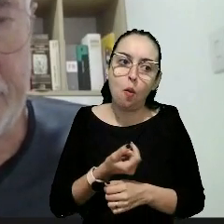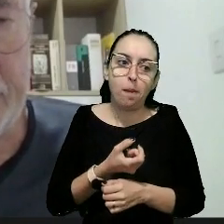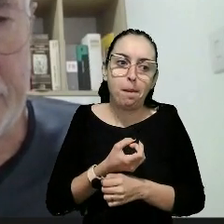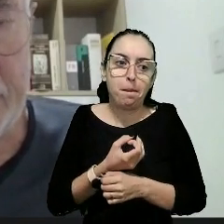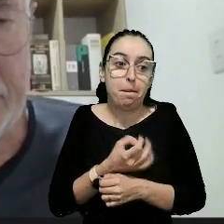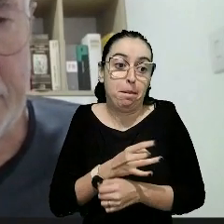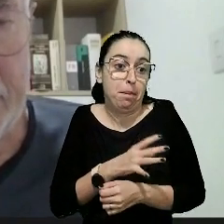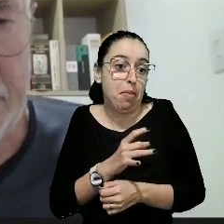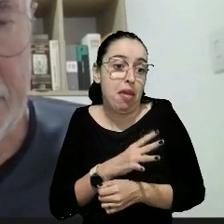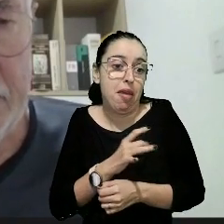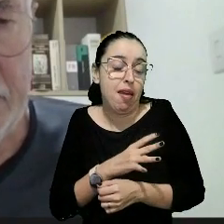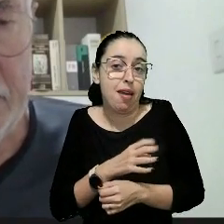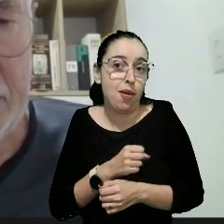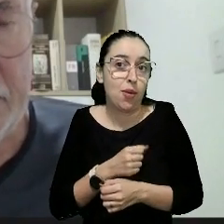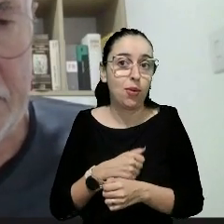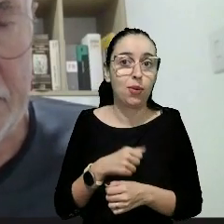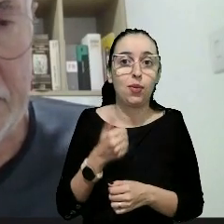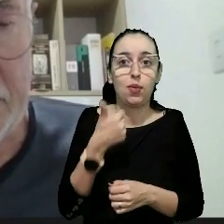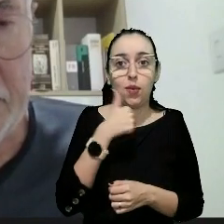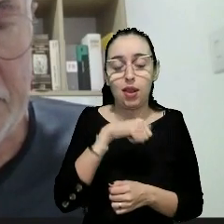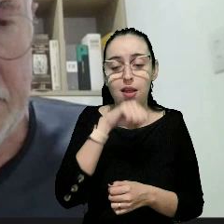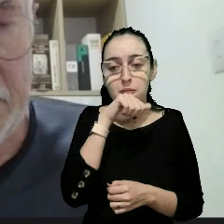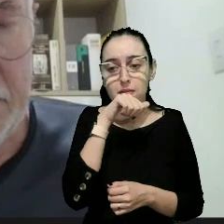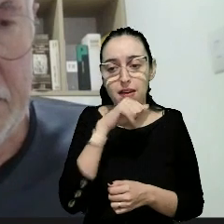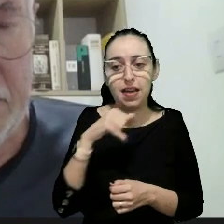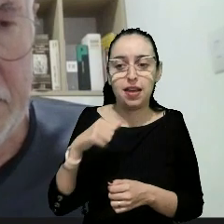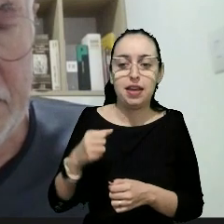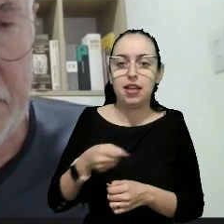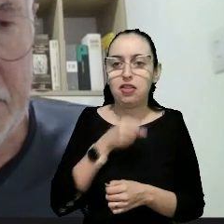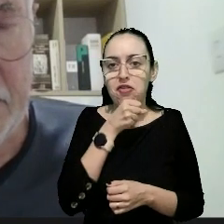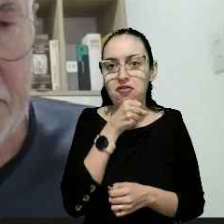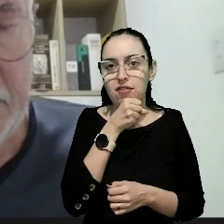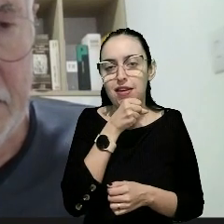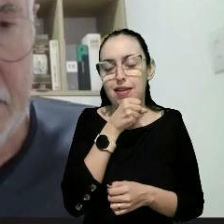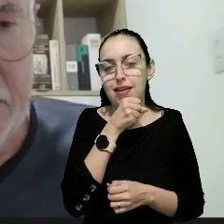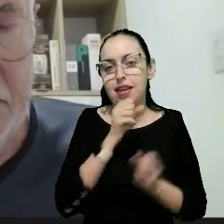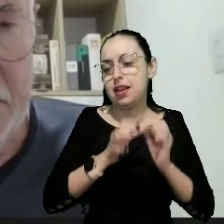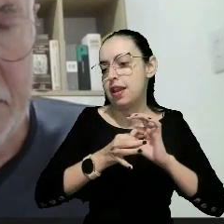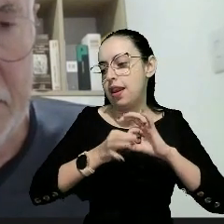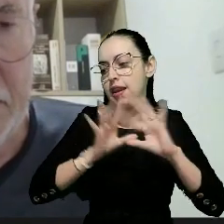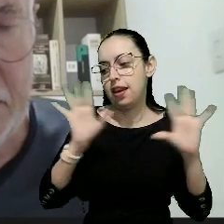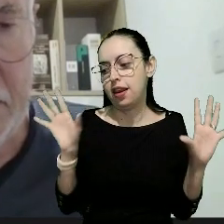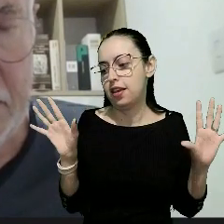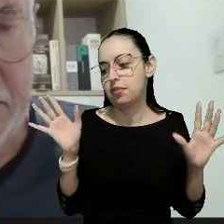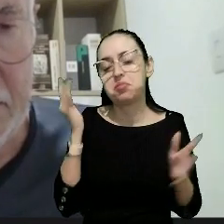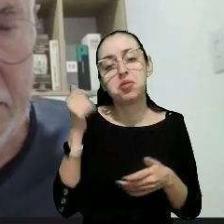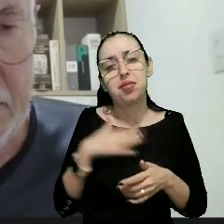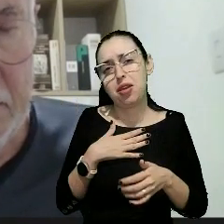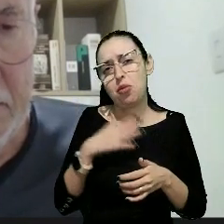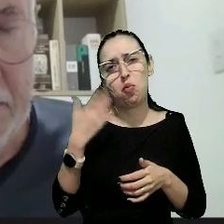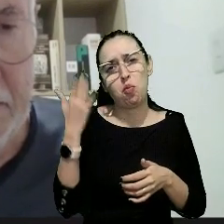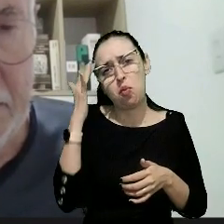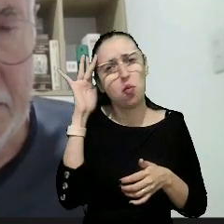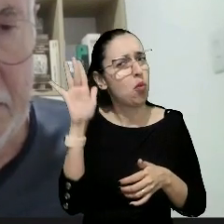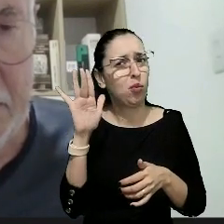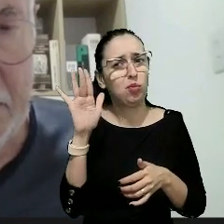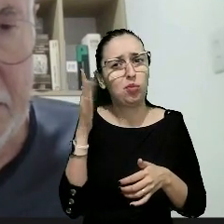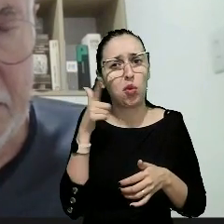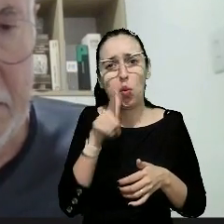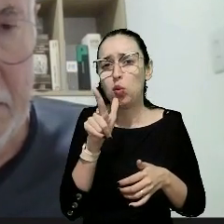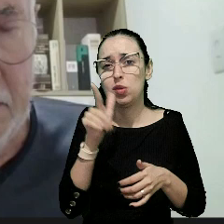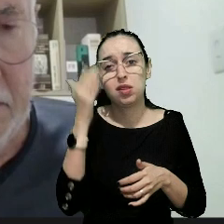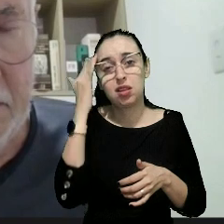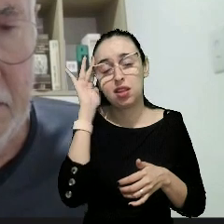medo dessa mãe idosa e independente. Eu ainda Exatamente. não consegui entender muito isso. E eu